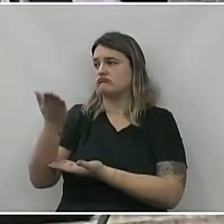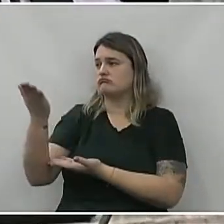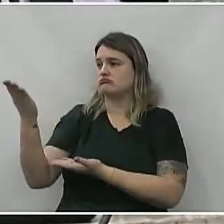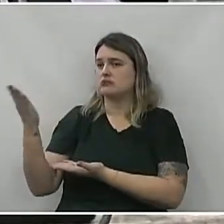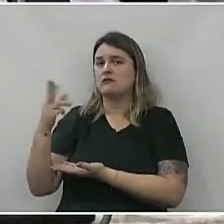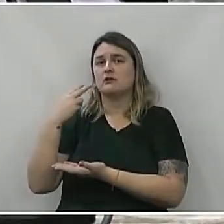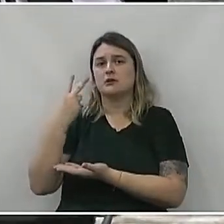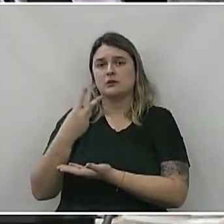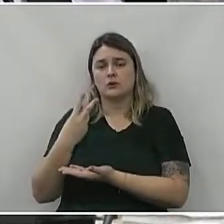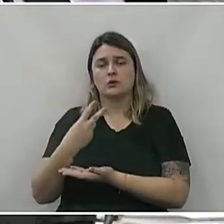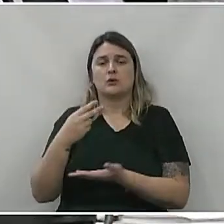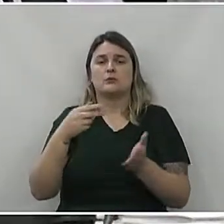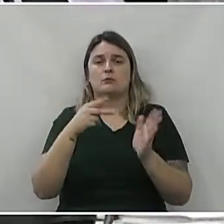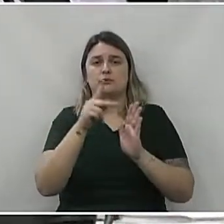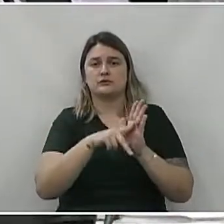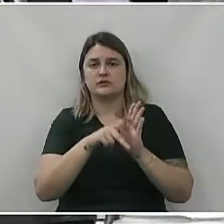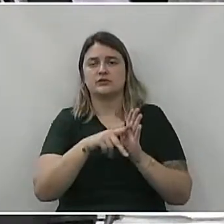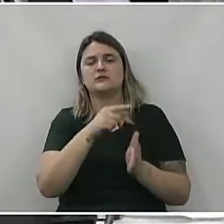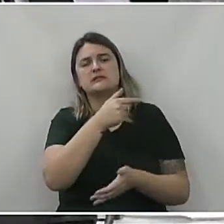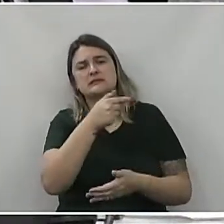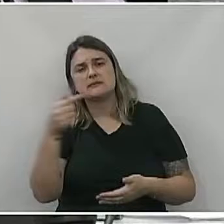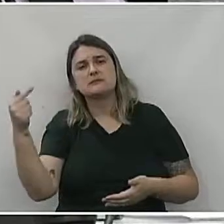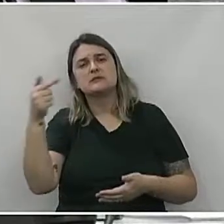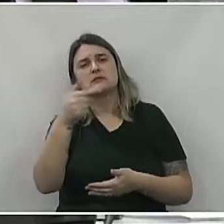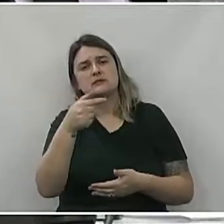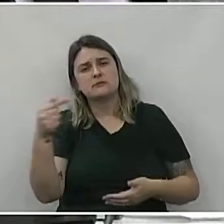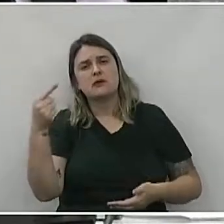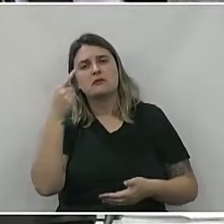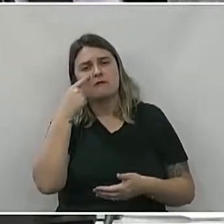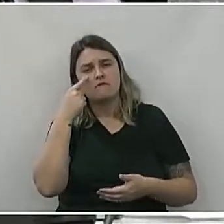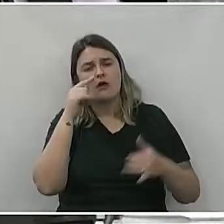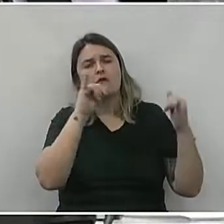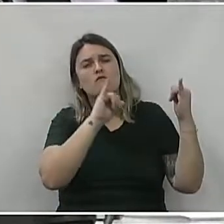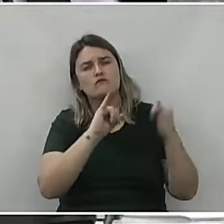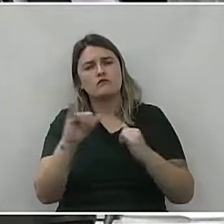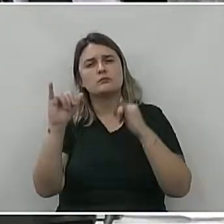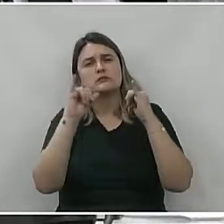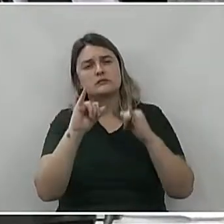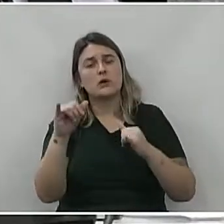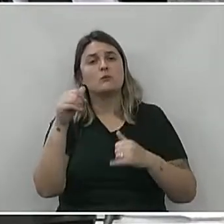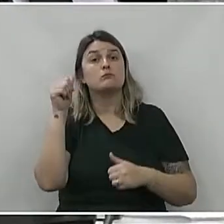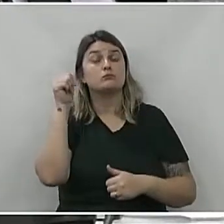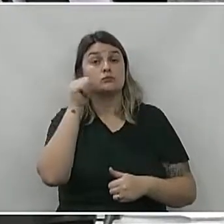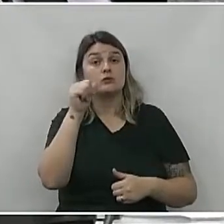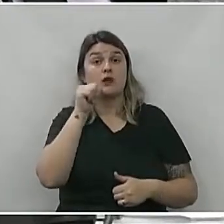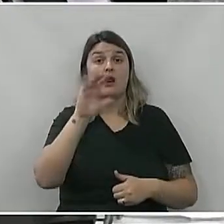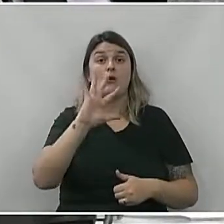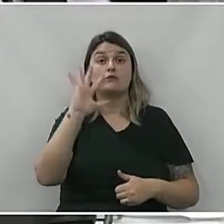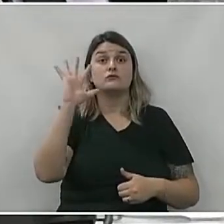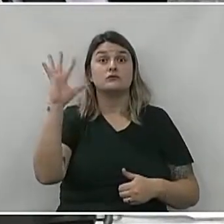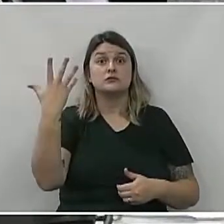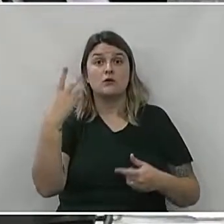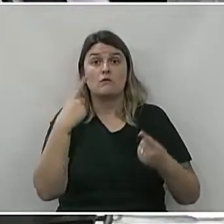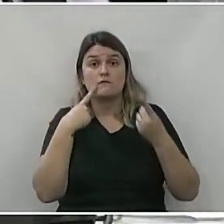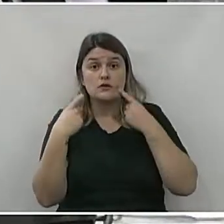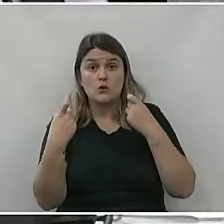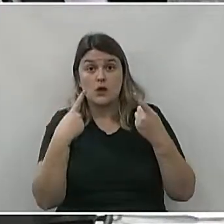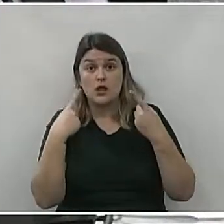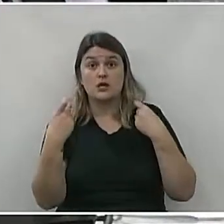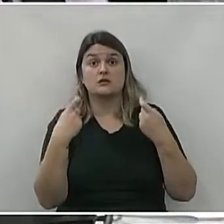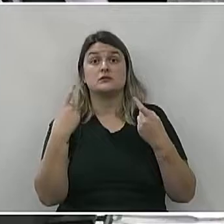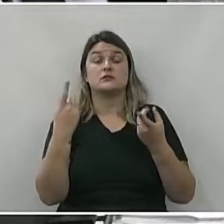para esse projeto. Toda semana nós vemos, né, as notícias de mulheres que são agredidas por seus companheiros